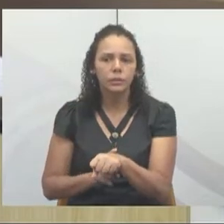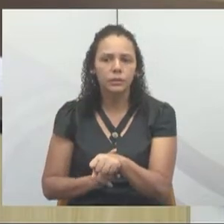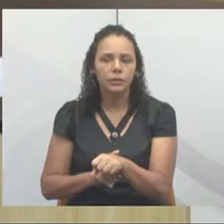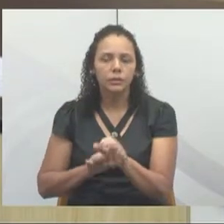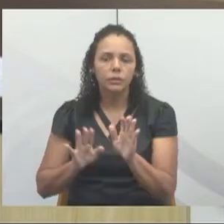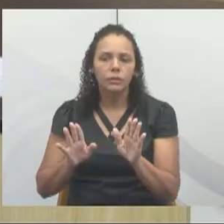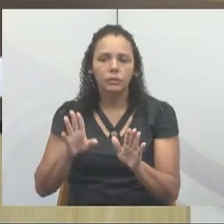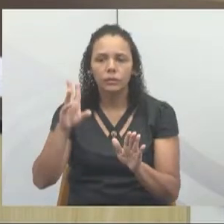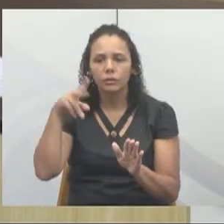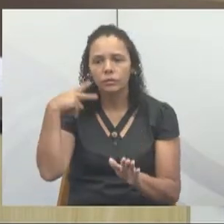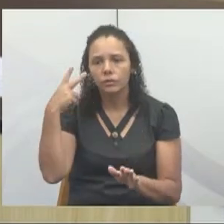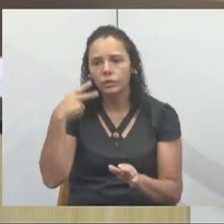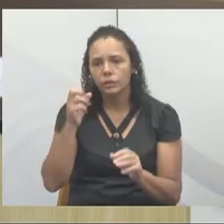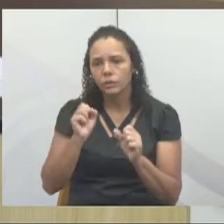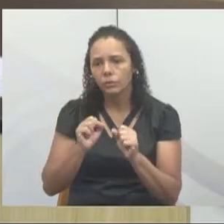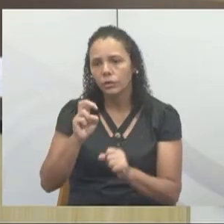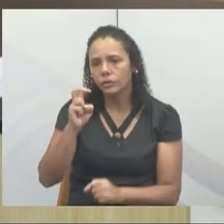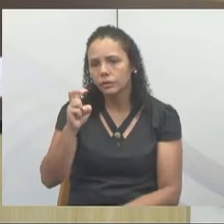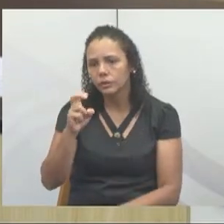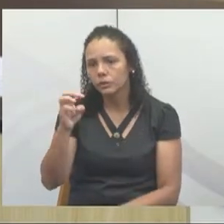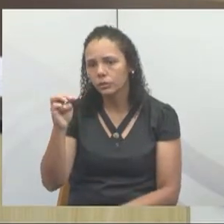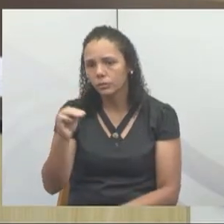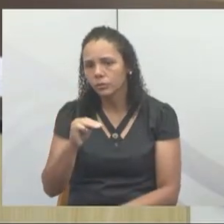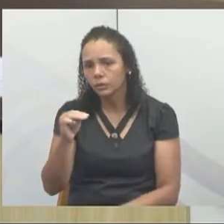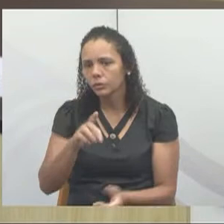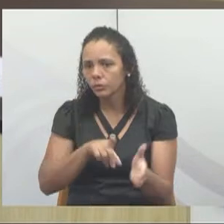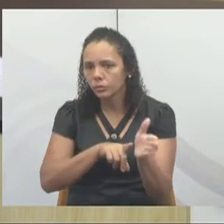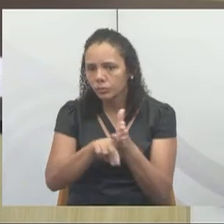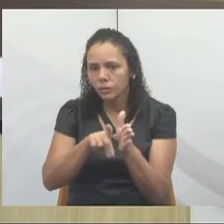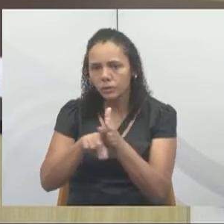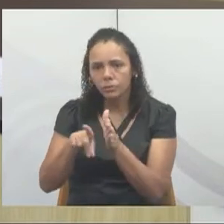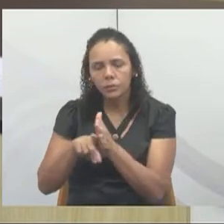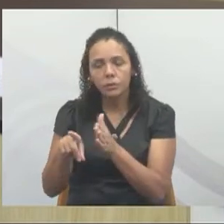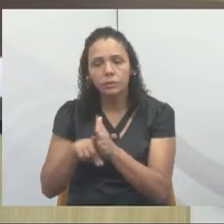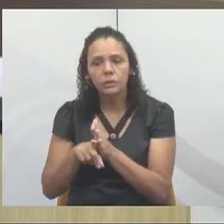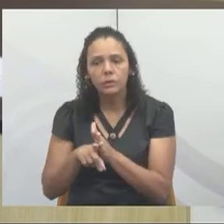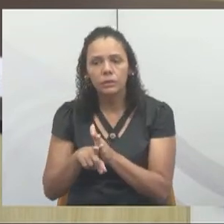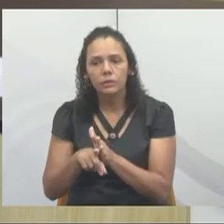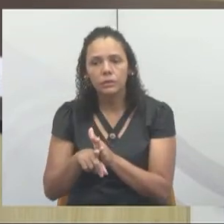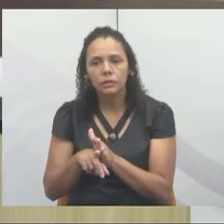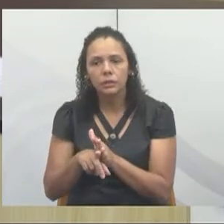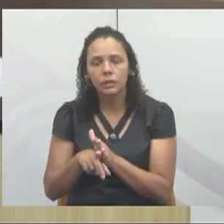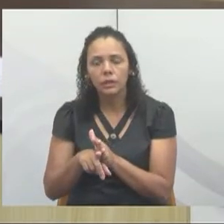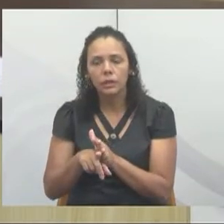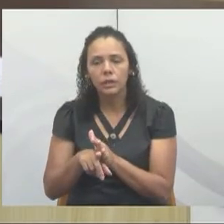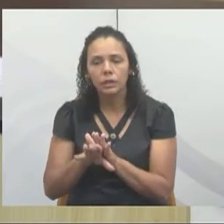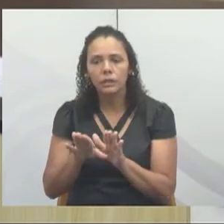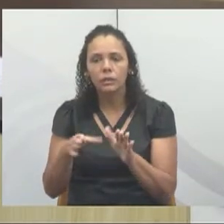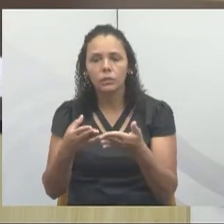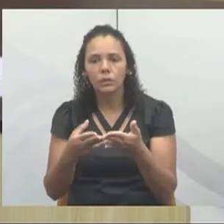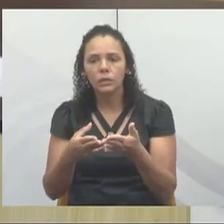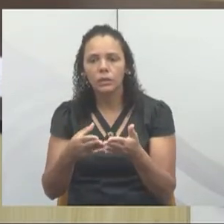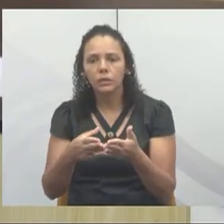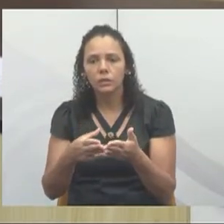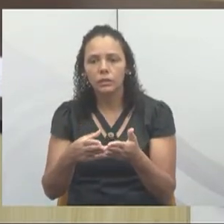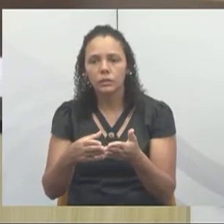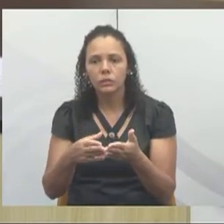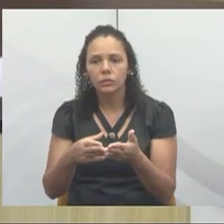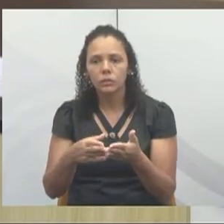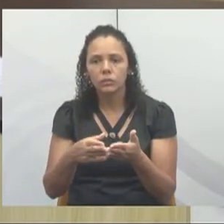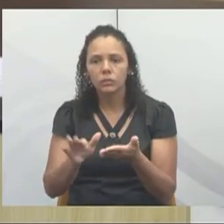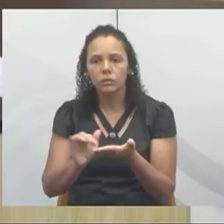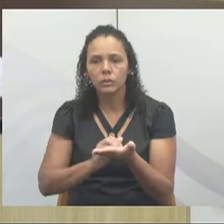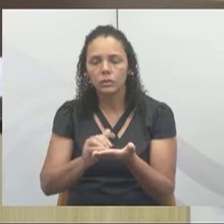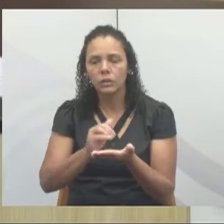poderá usar os 5 minutos para fazer as perguntas, enquanto o Celso ele responde, fica